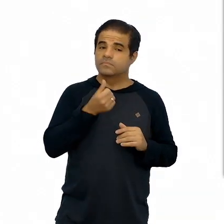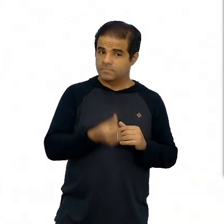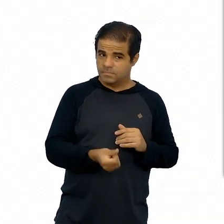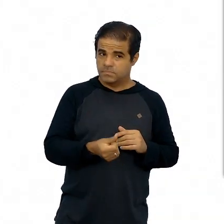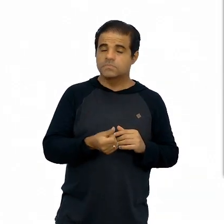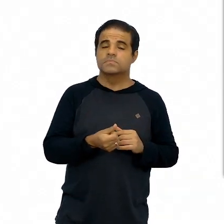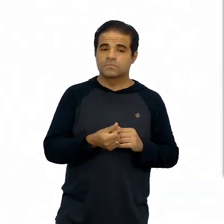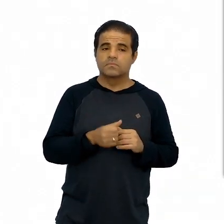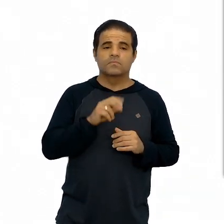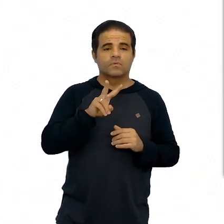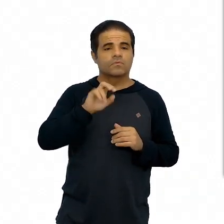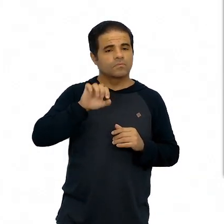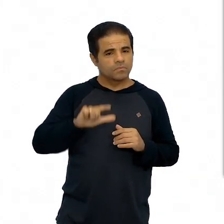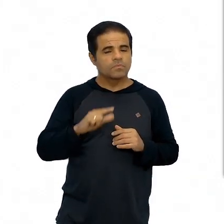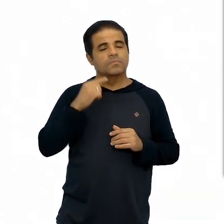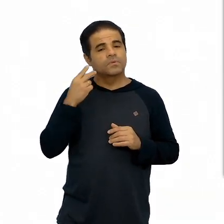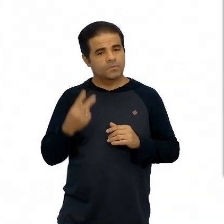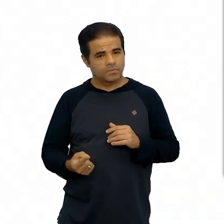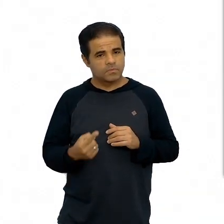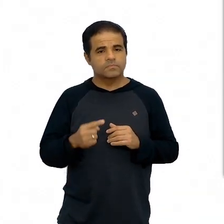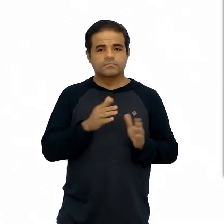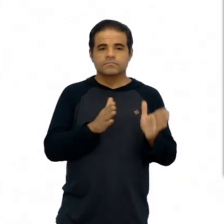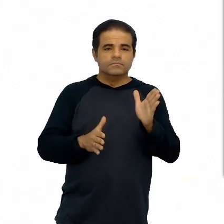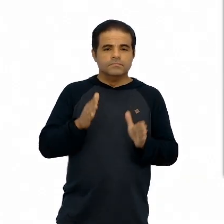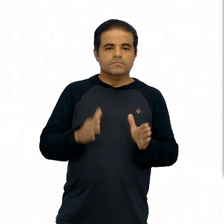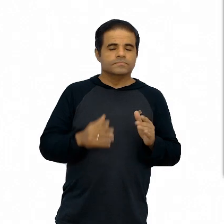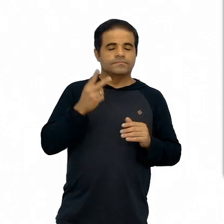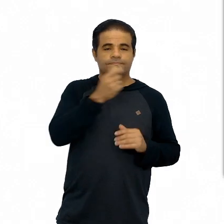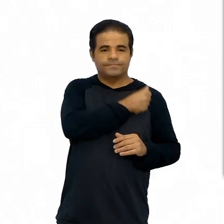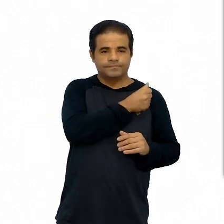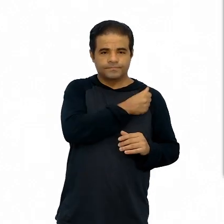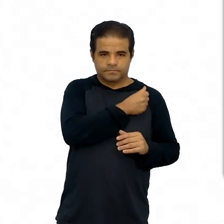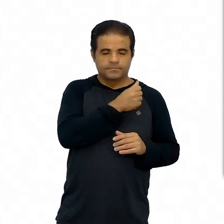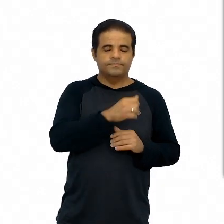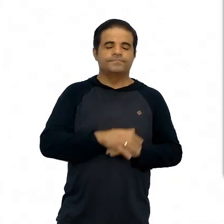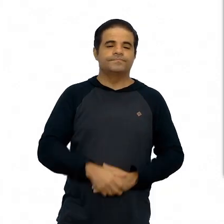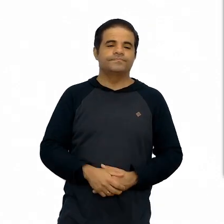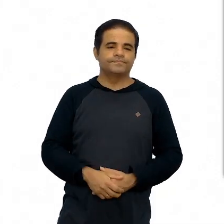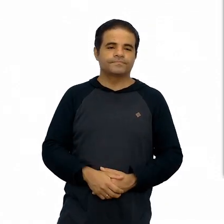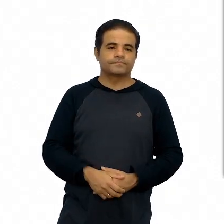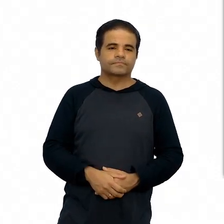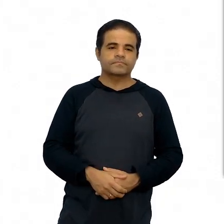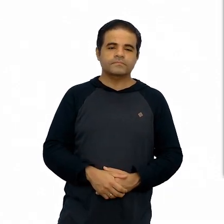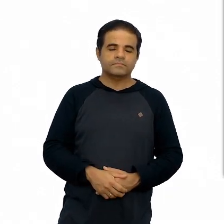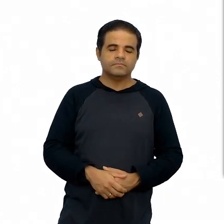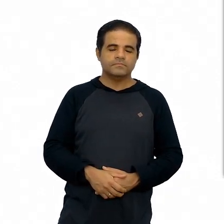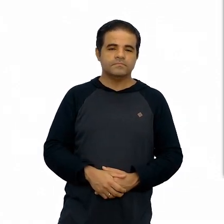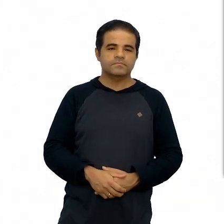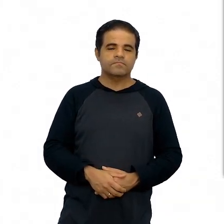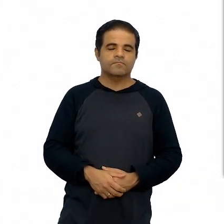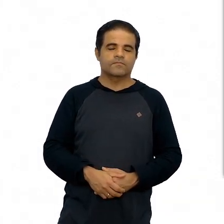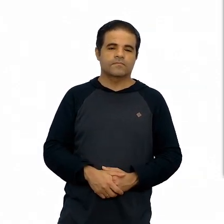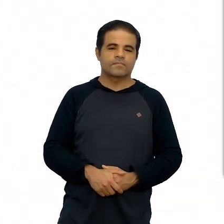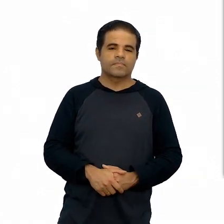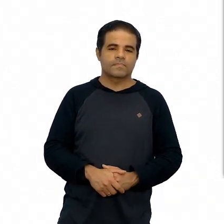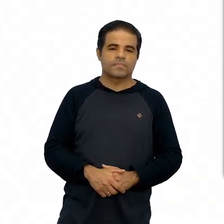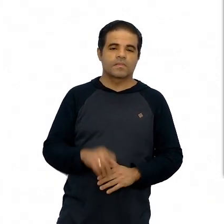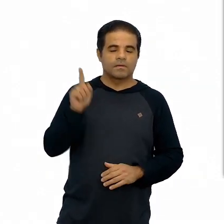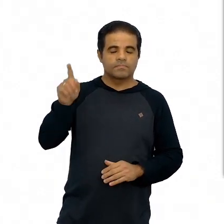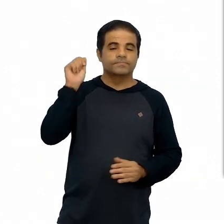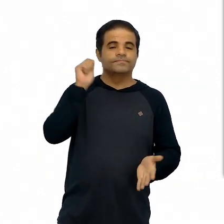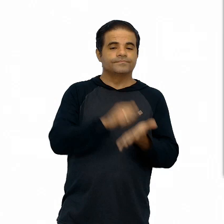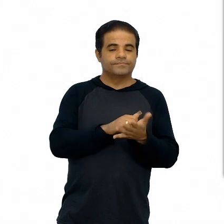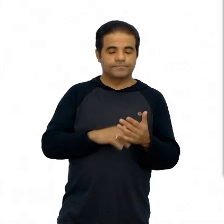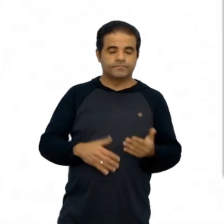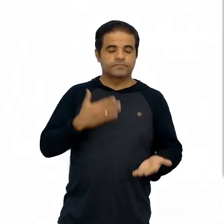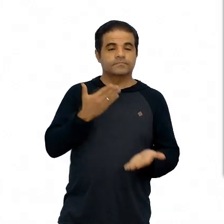do volume 1, da parte 2, né, do 6º ano do ensino fundamental. Nessa